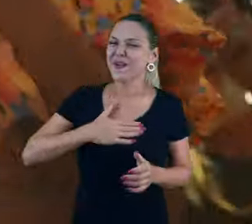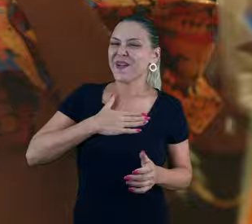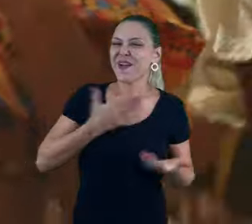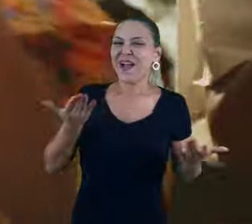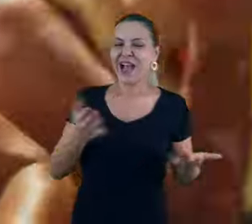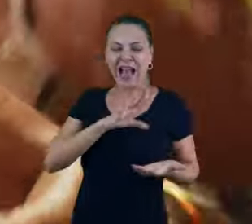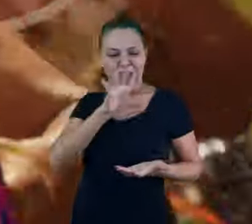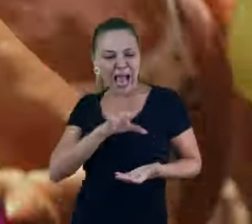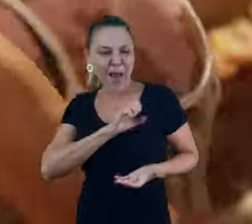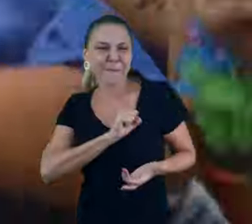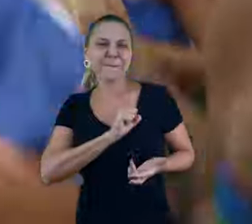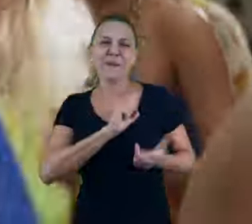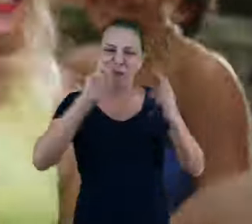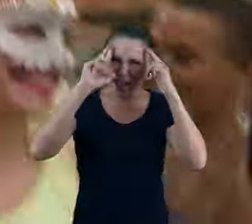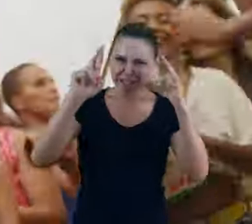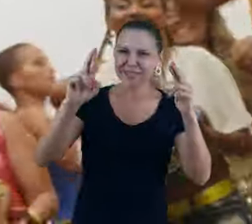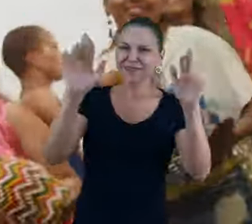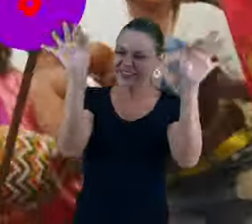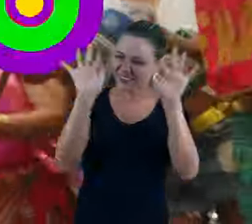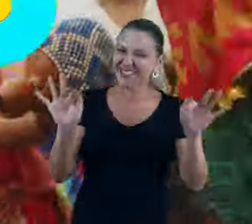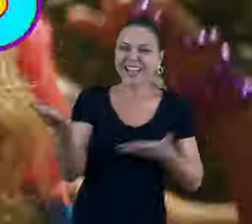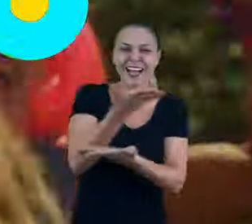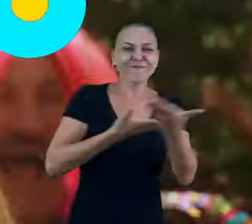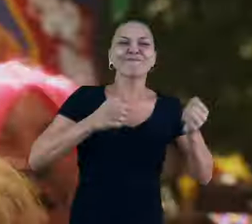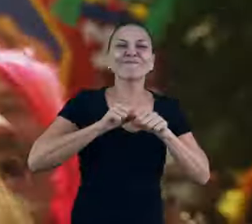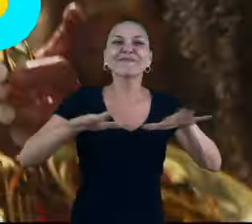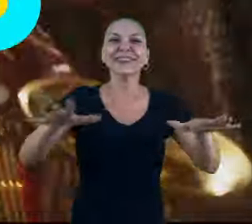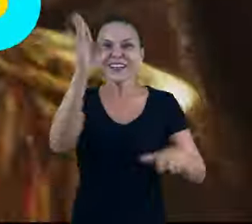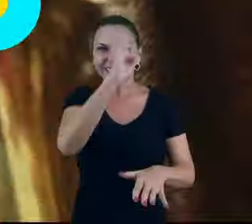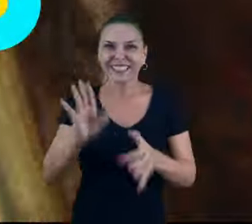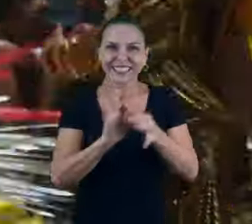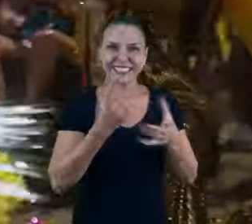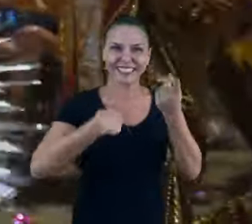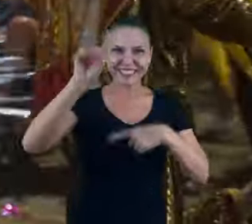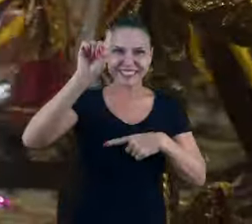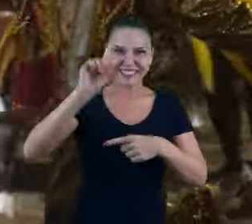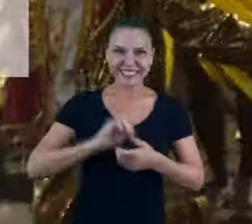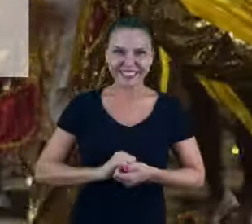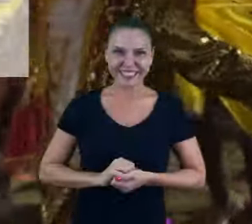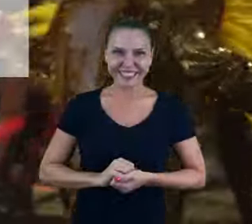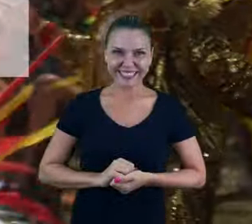é bom e eu gosto. Espalhe respeito, amor e alegria. Brasil, União e Reconstrução.